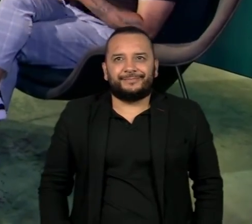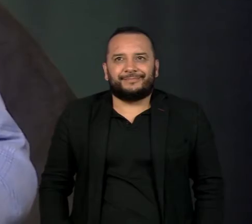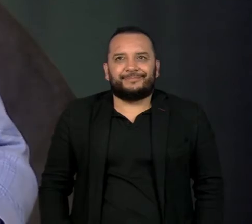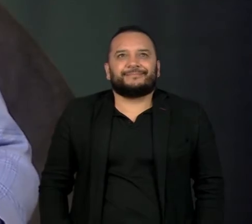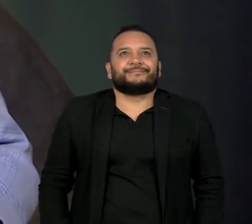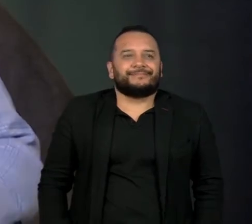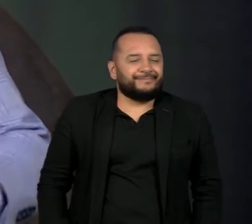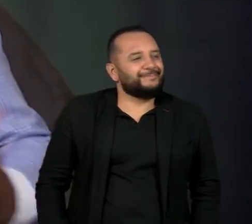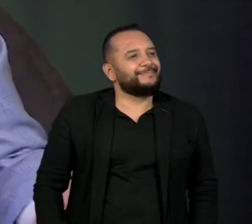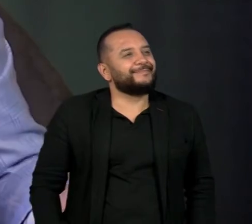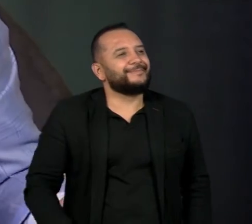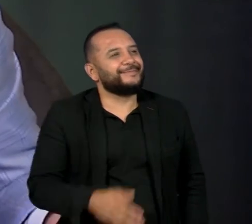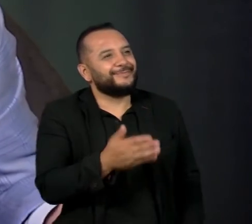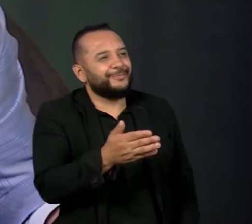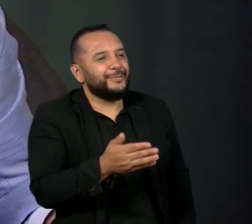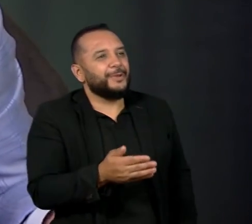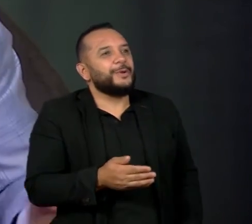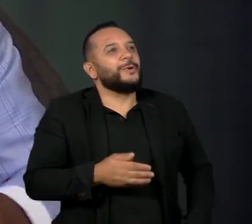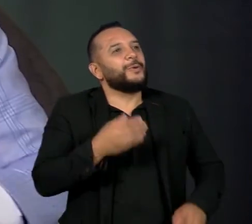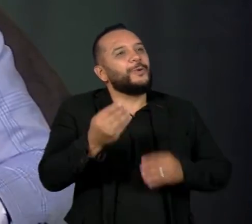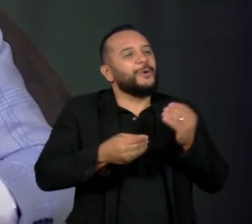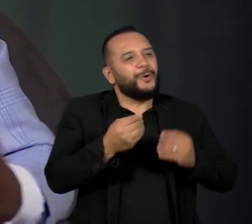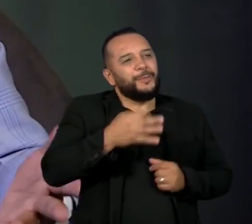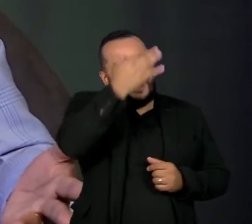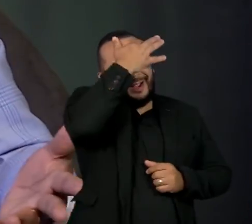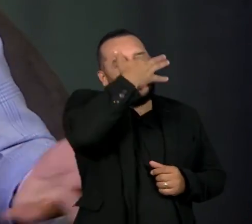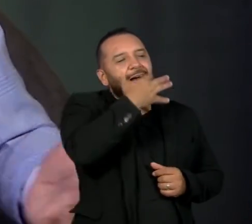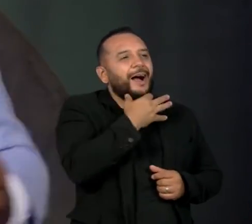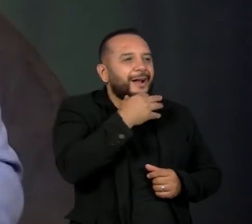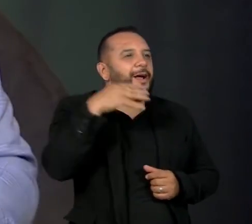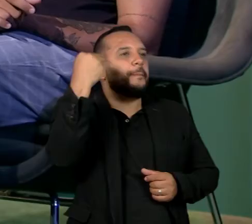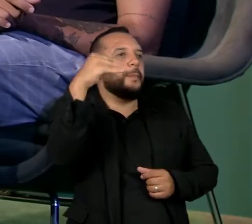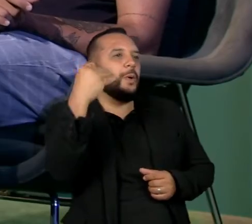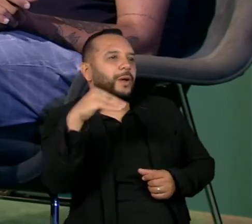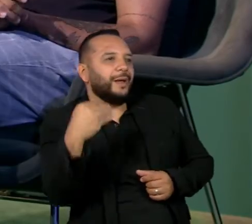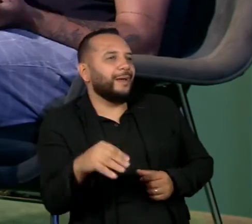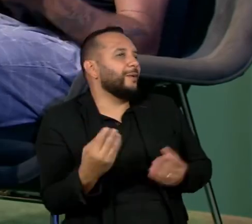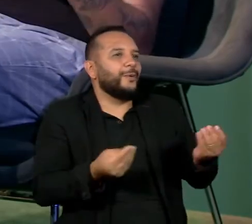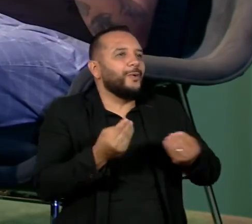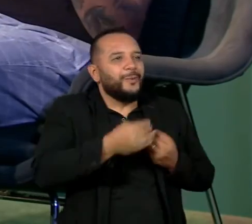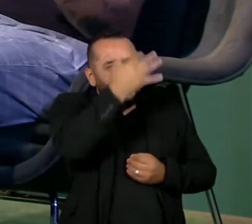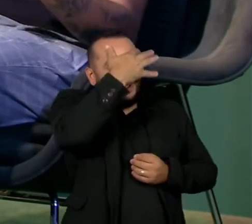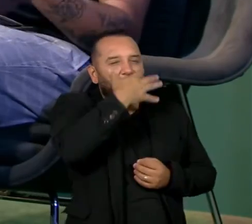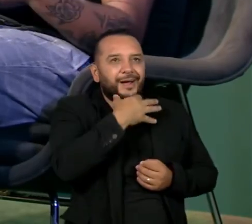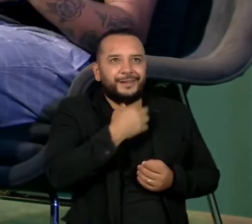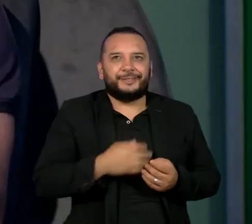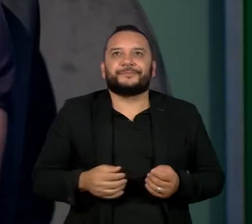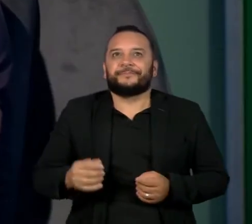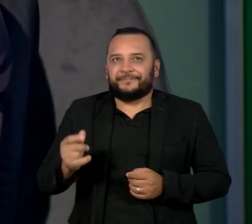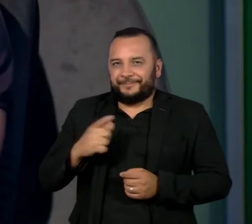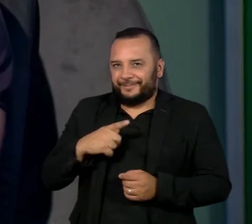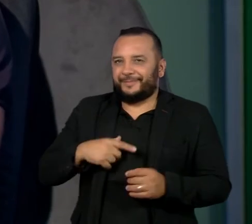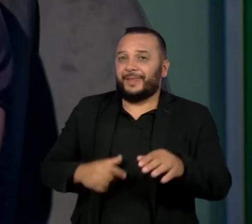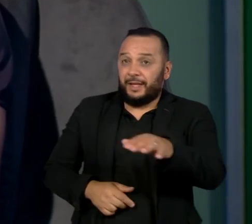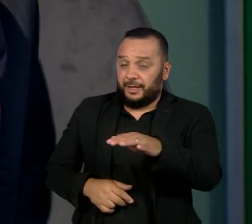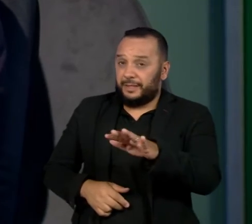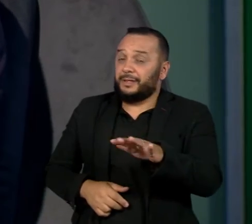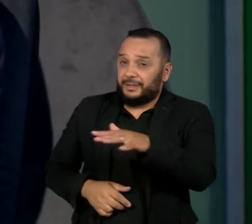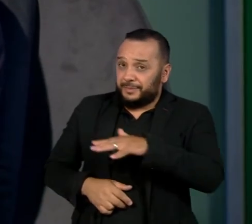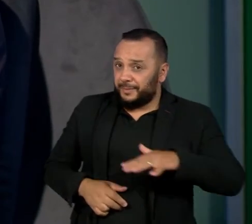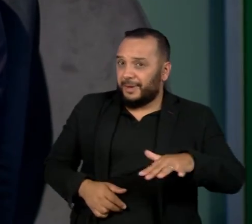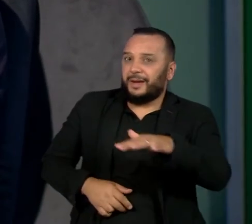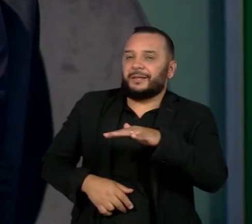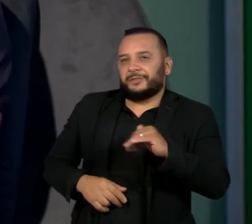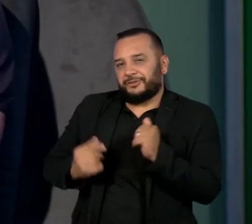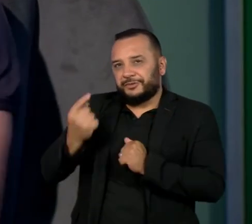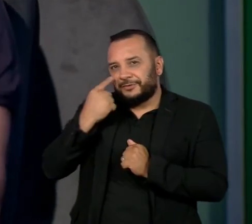Ô, Júlio, como é que é essa cara de blogueiro ou cara de blogueira? Quando a gente traz esse espaço e quando a gente começa a reproduzir o